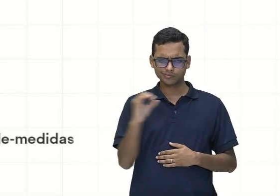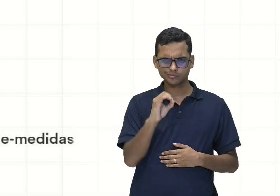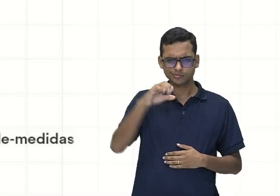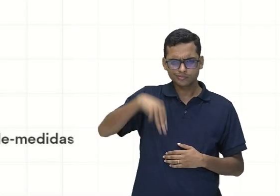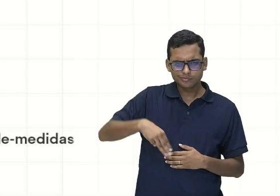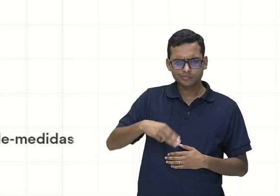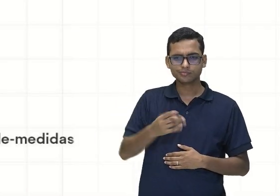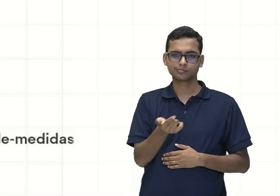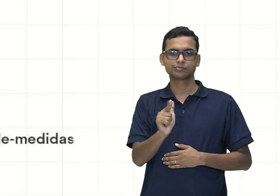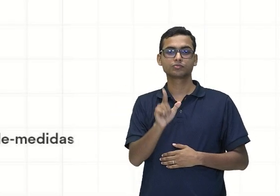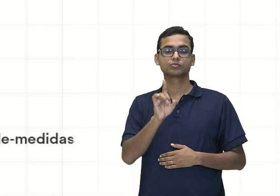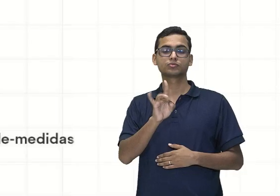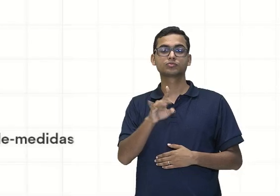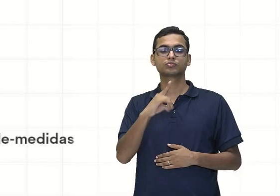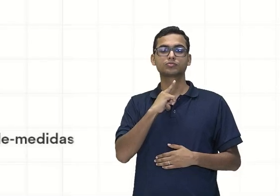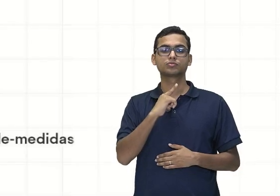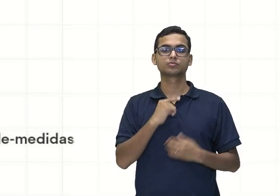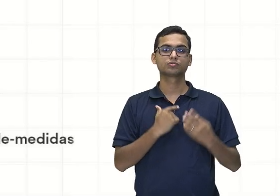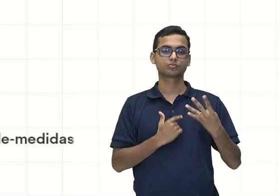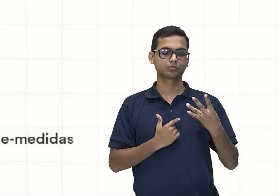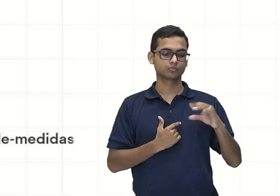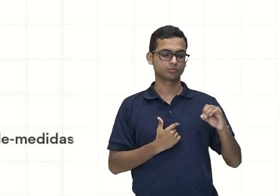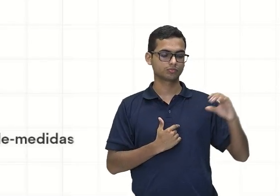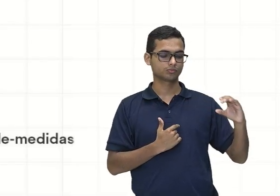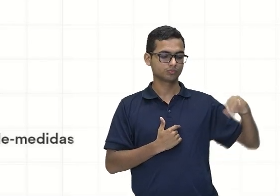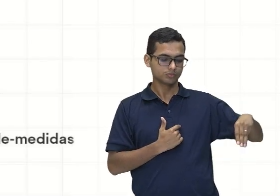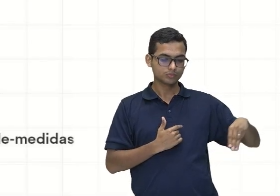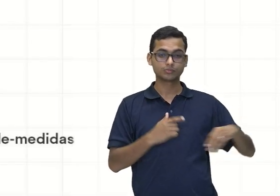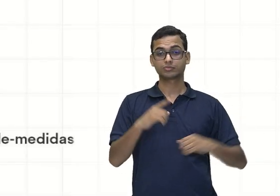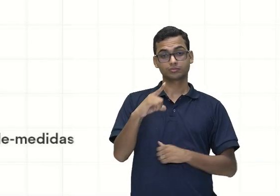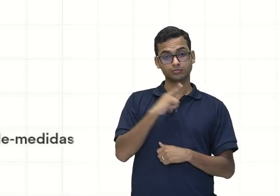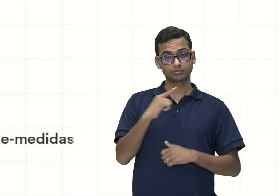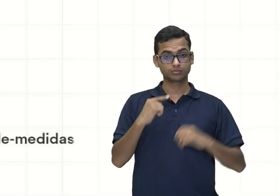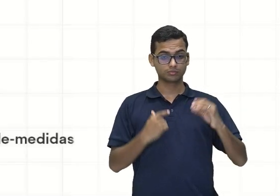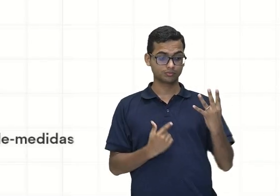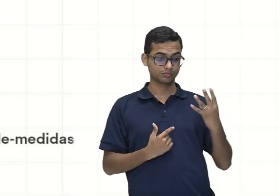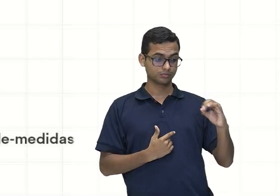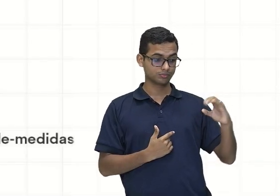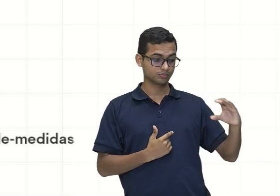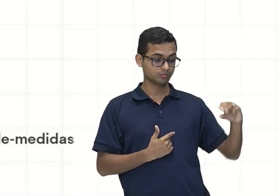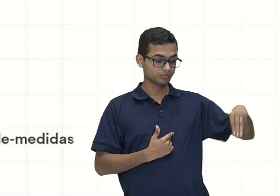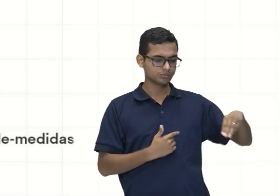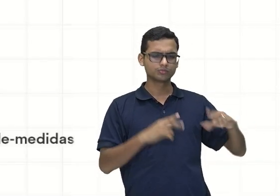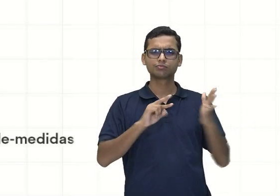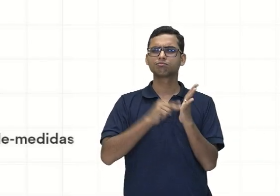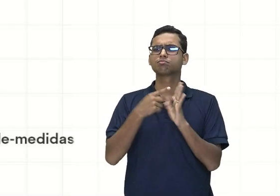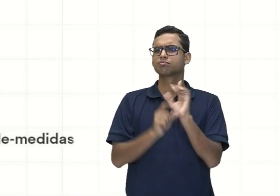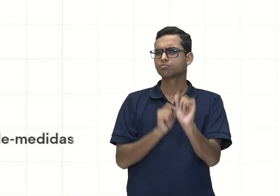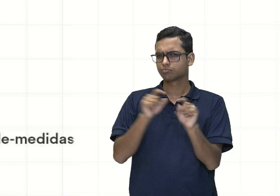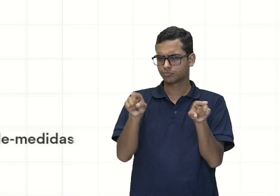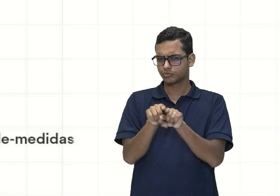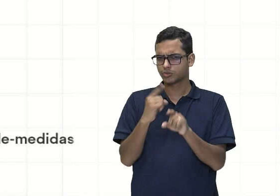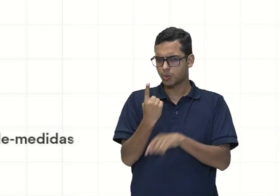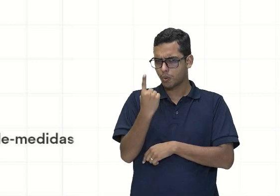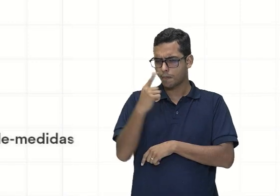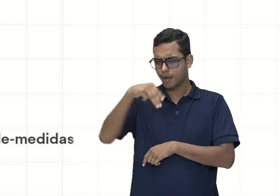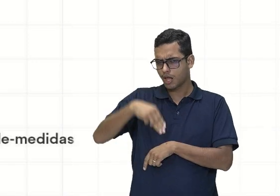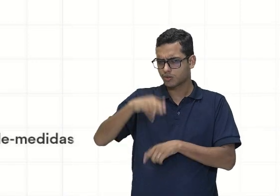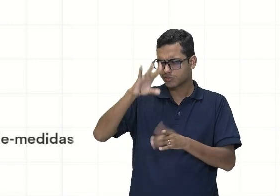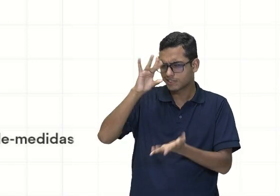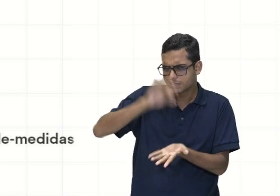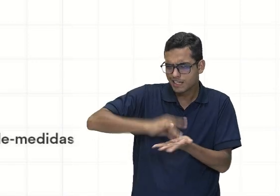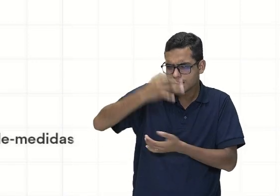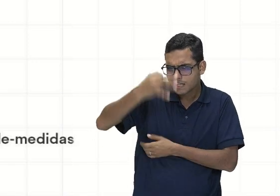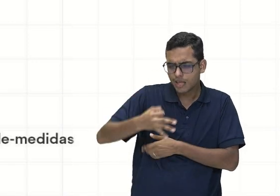40 centímetros, tá? Então, se eu tenho 40 centímetros, eu tenho 1 metro completo? Não.